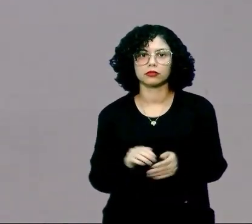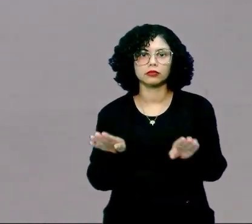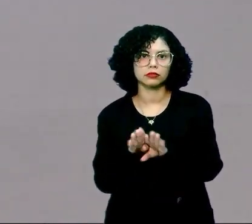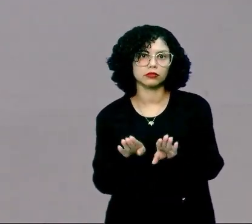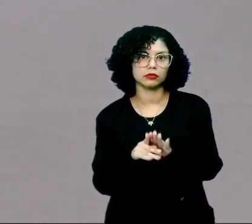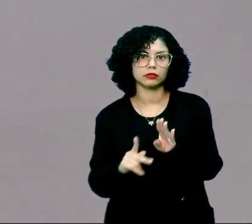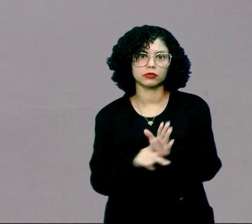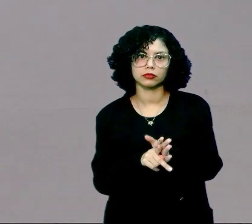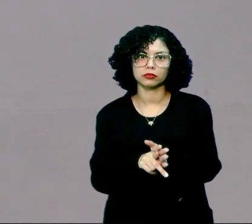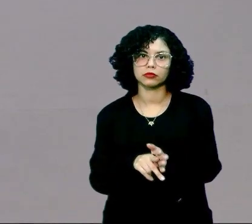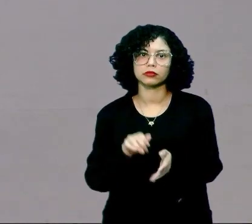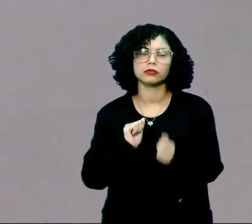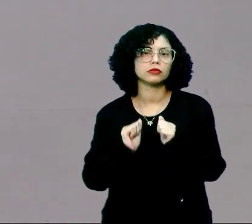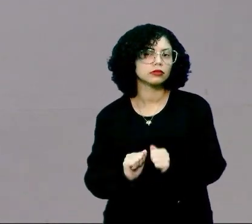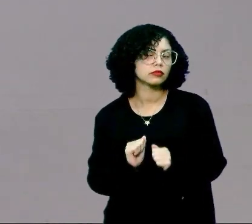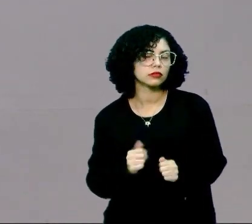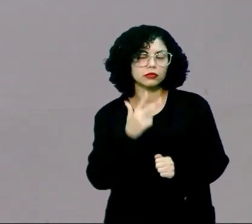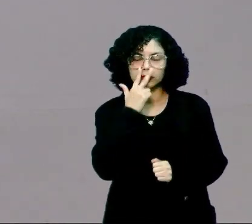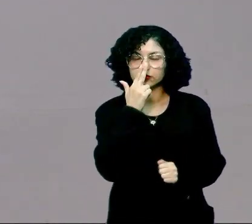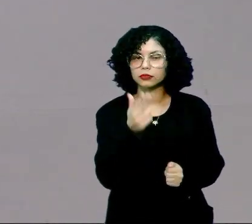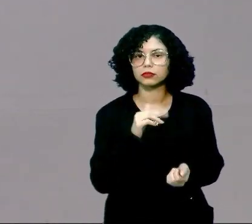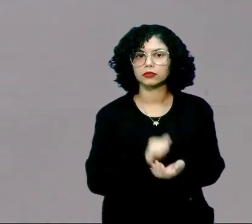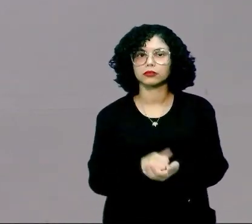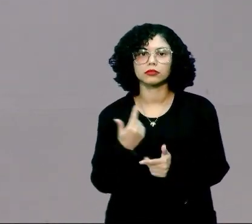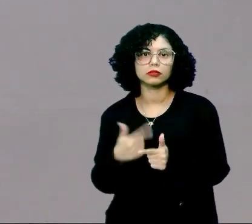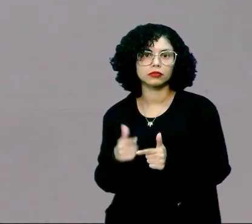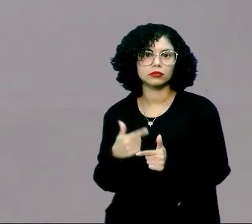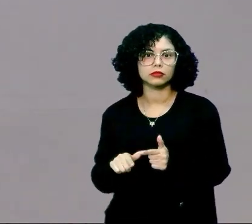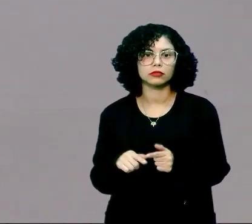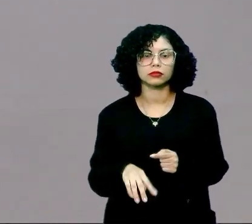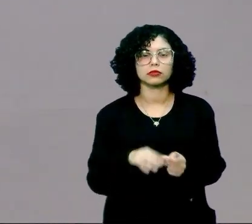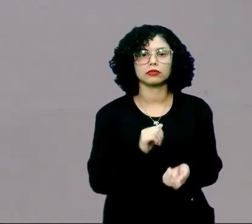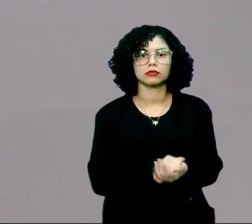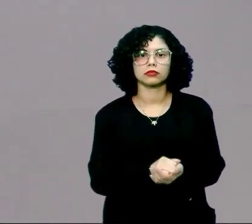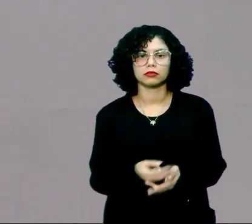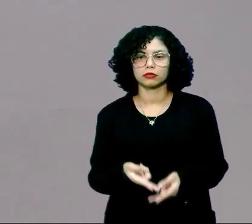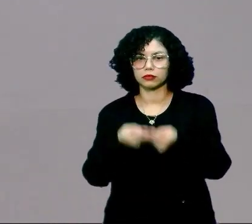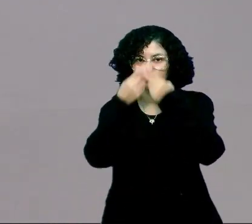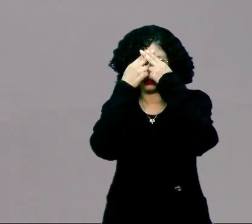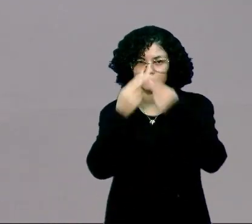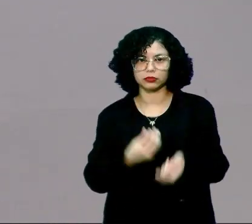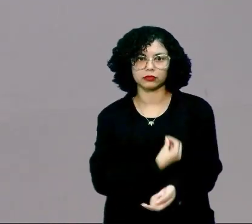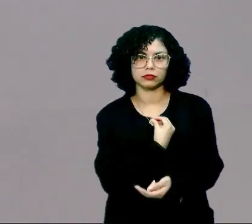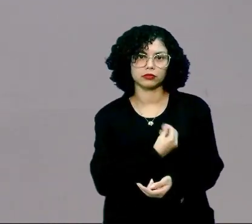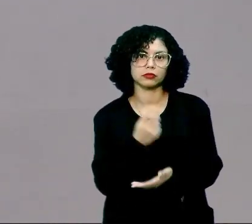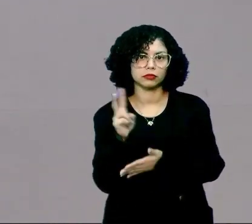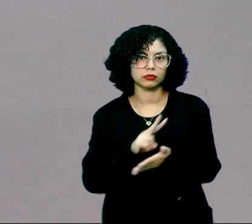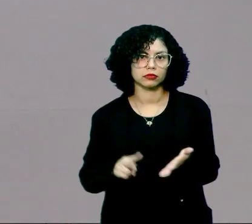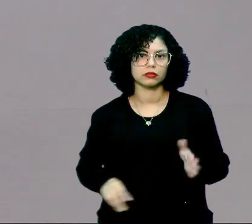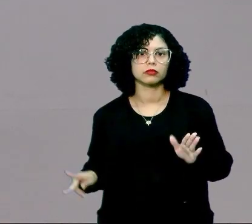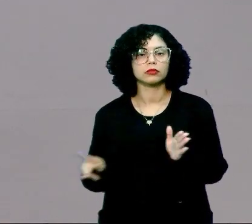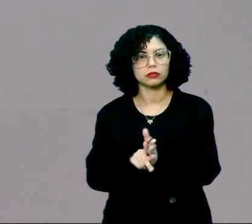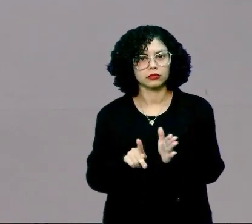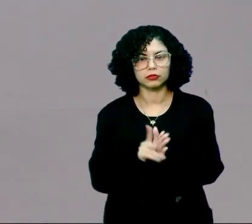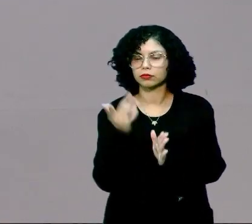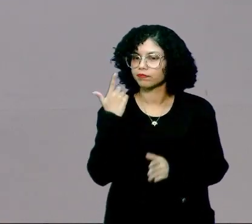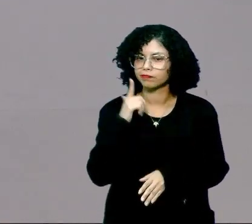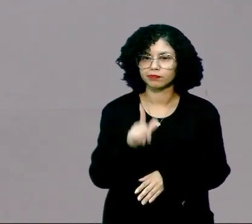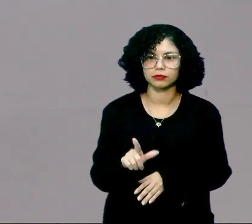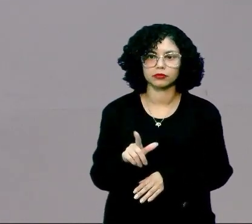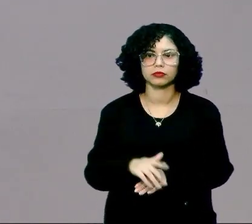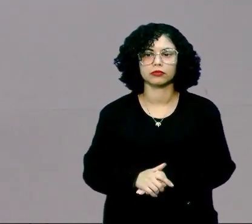ali, retratada, que pode se assemelhar a uma situação traumática vivida pelo leitor, e ele acaba por não